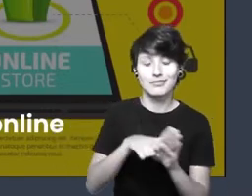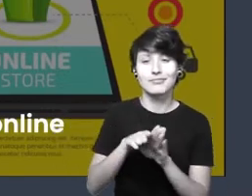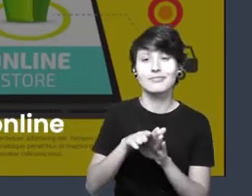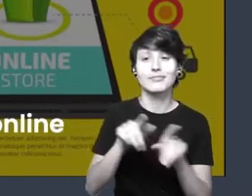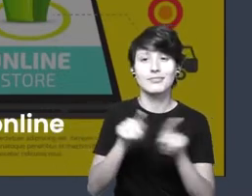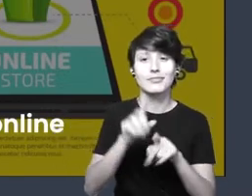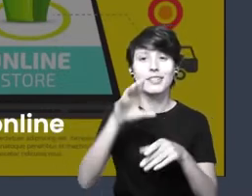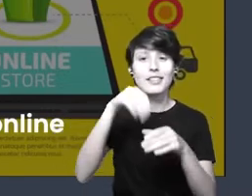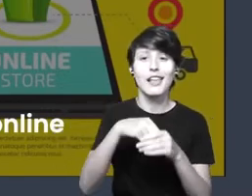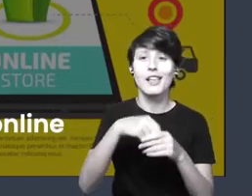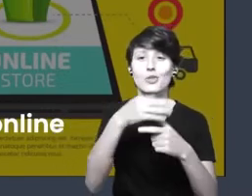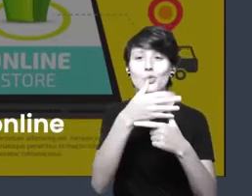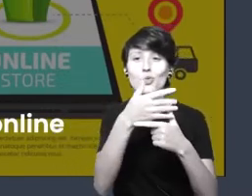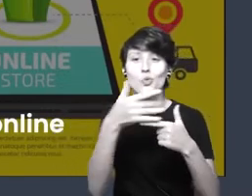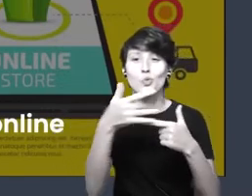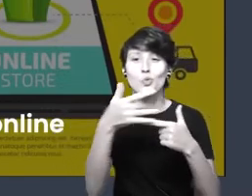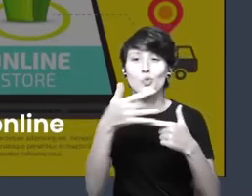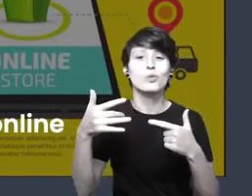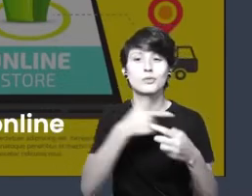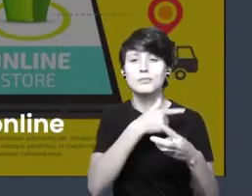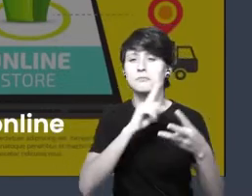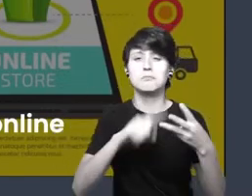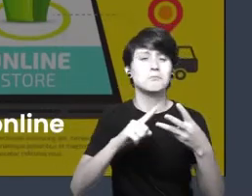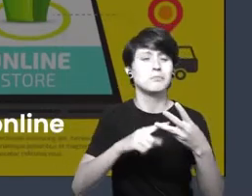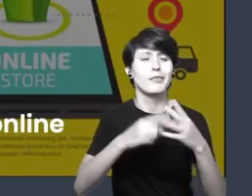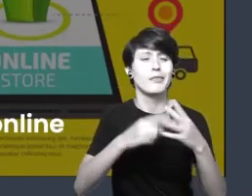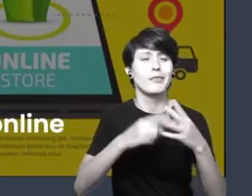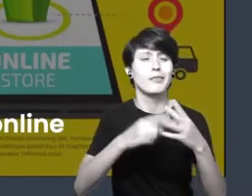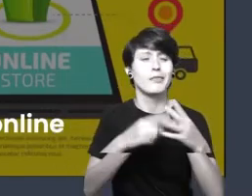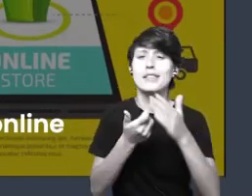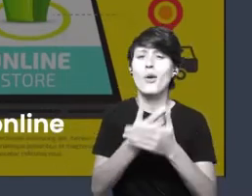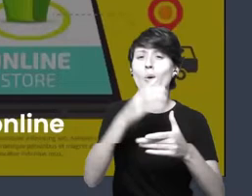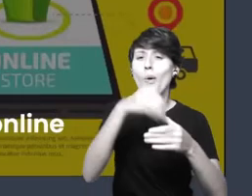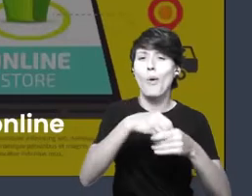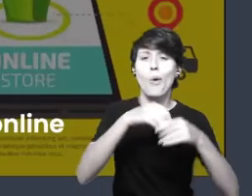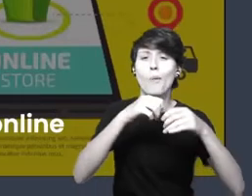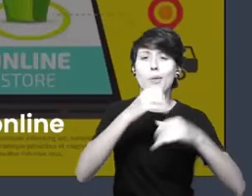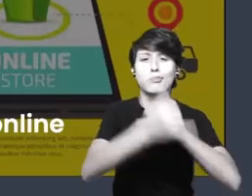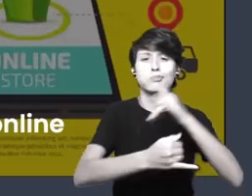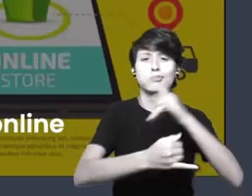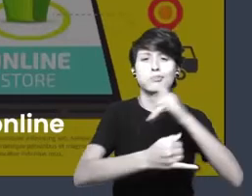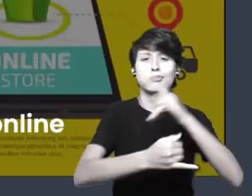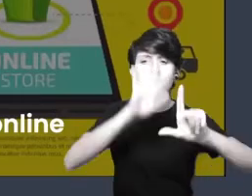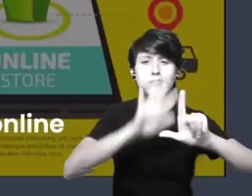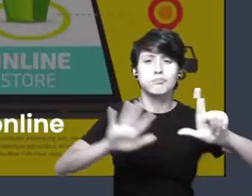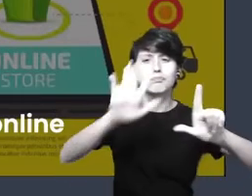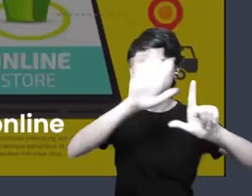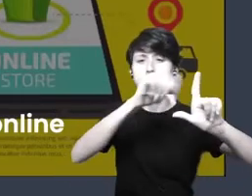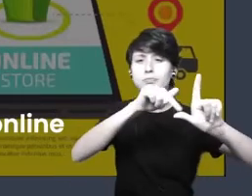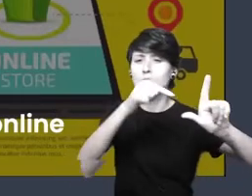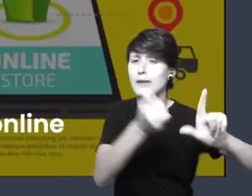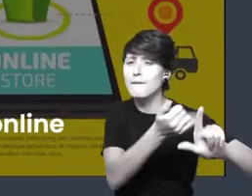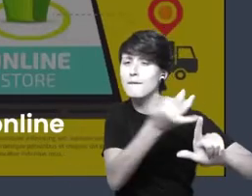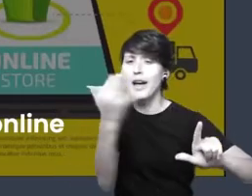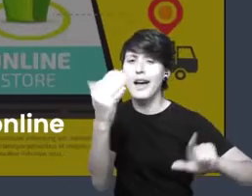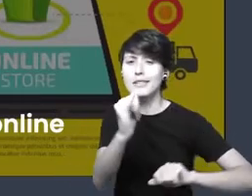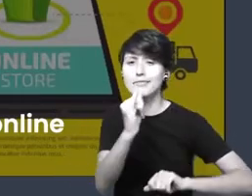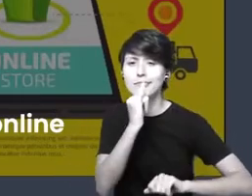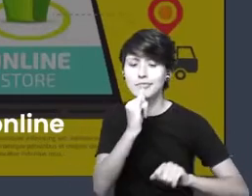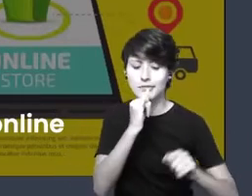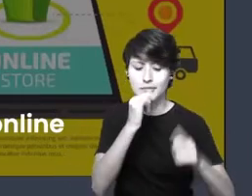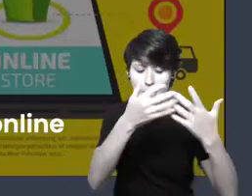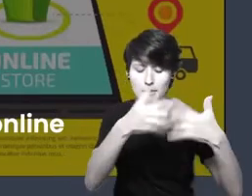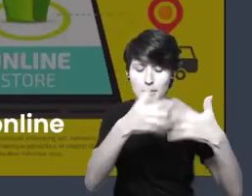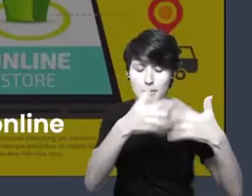você tem as empresas de ride-sharing, você tem as compras online. Enfim, são vários exemplos de produtos e funcionalidades